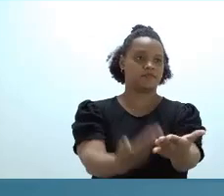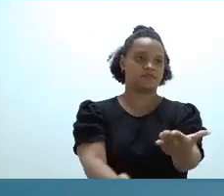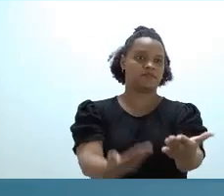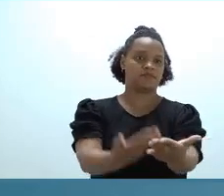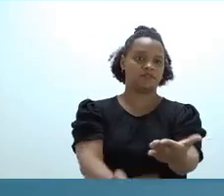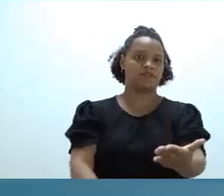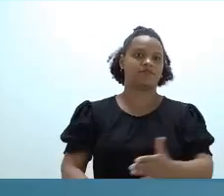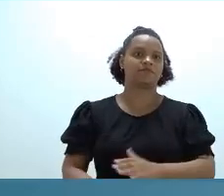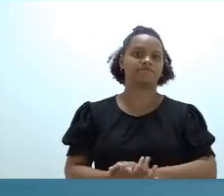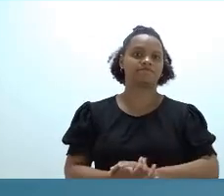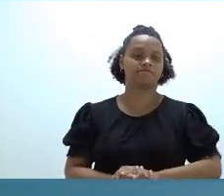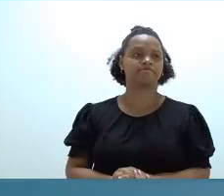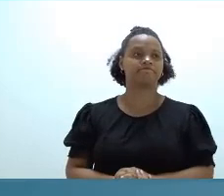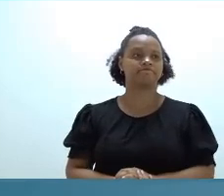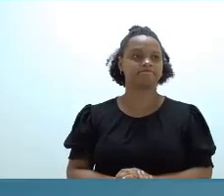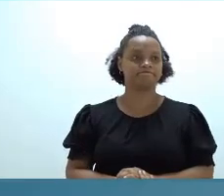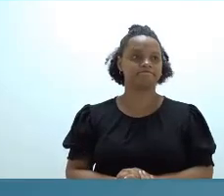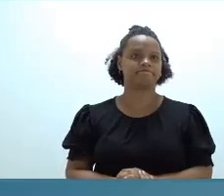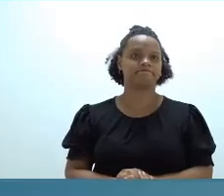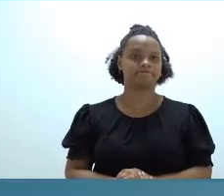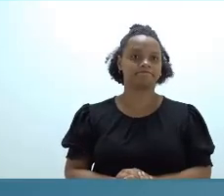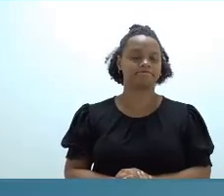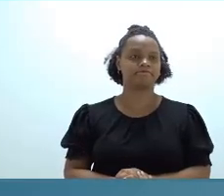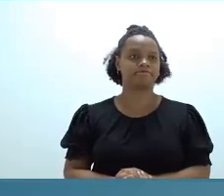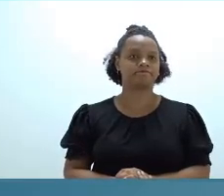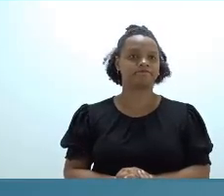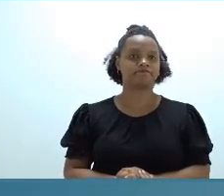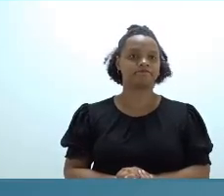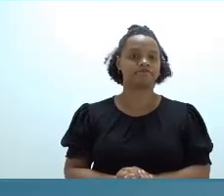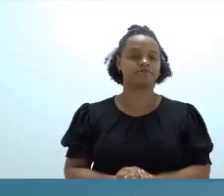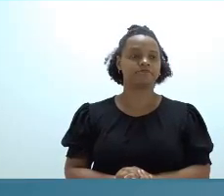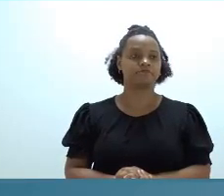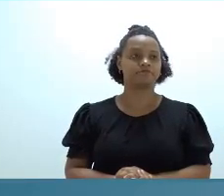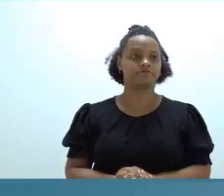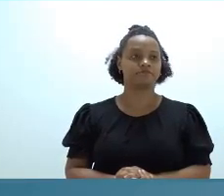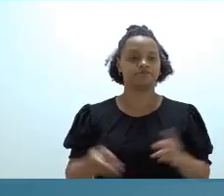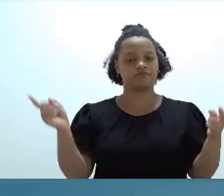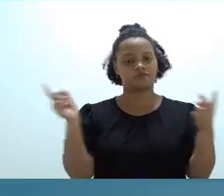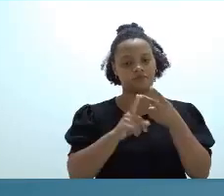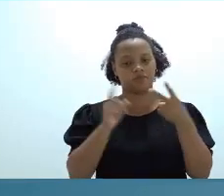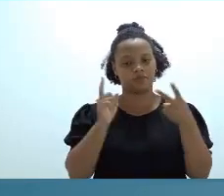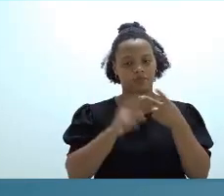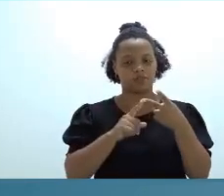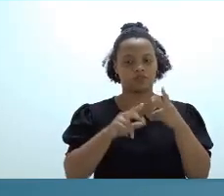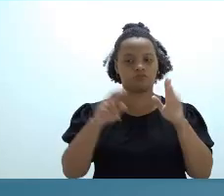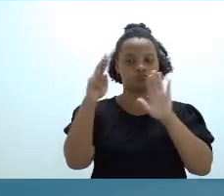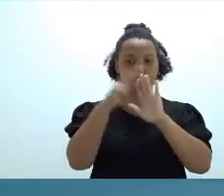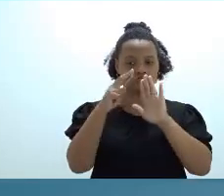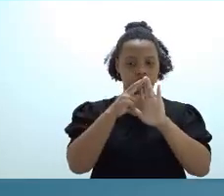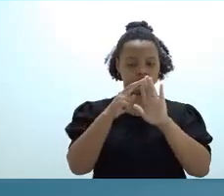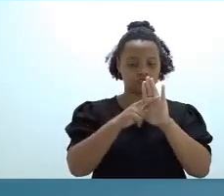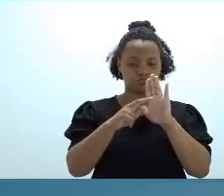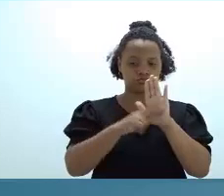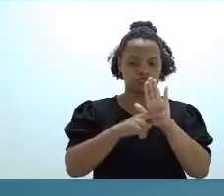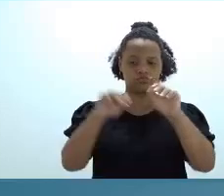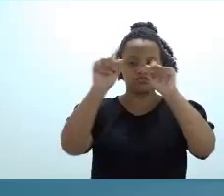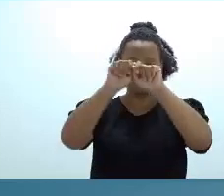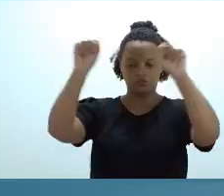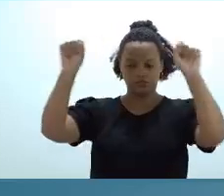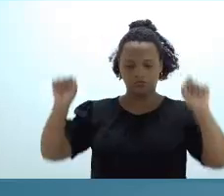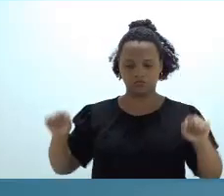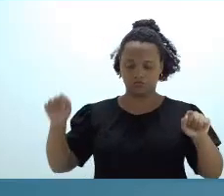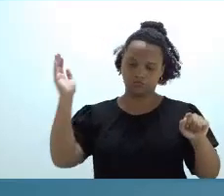serviço pela concessionária de energia elétrica. 2. O regimento interno do TJPA e o critério de definição